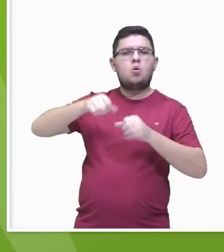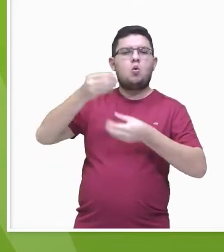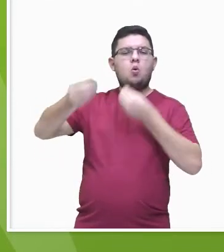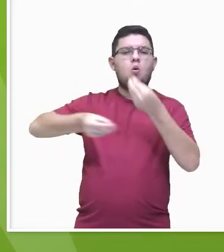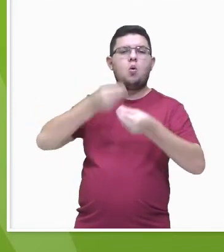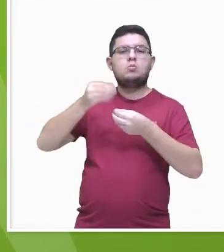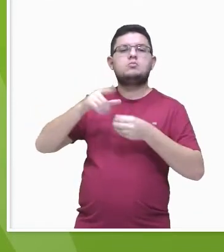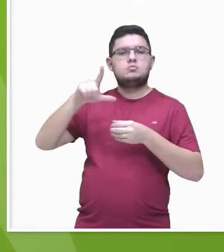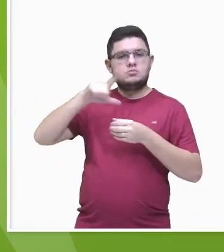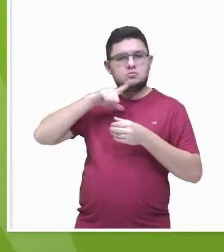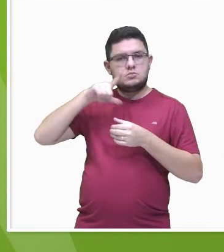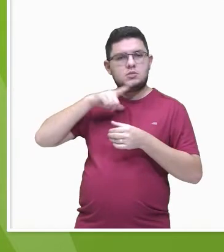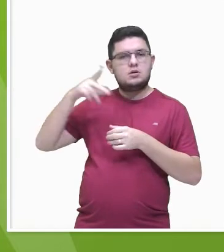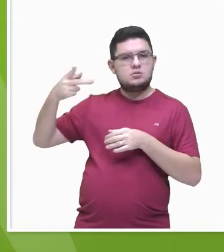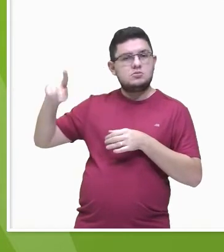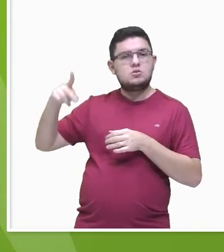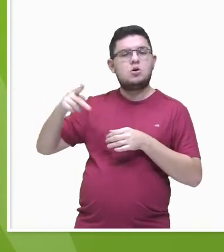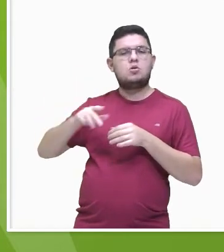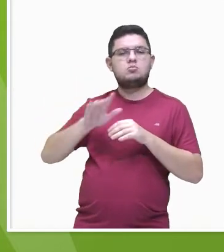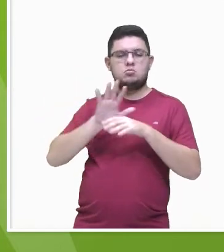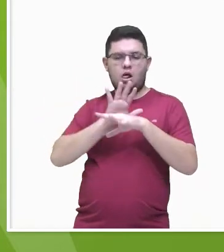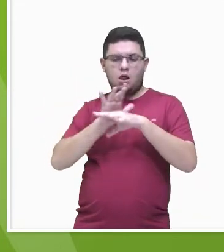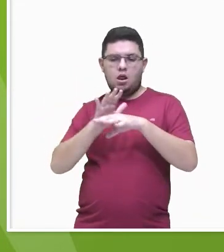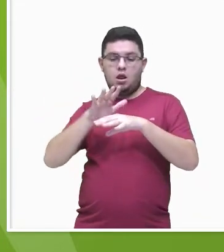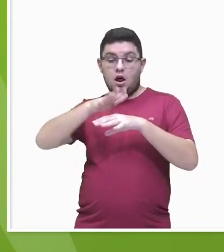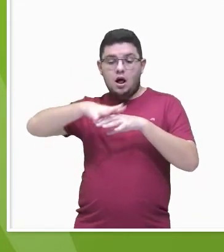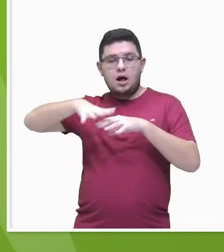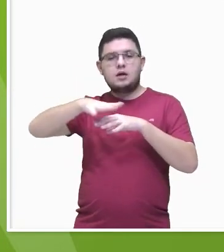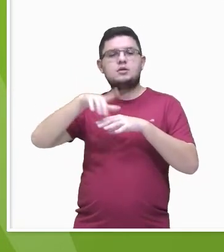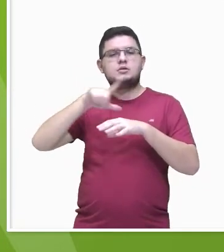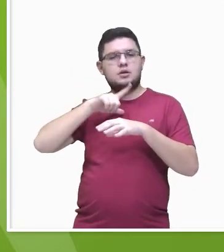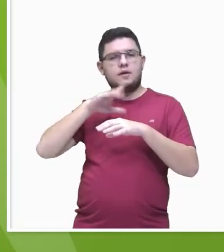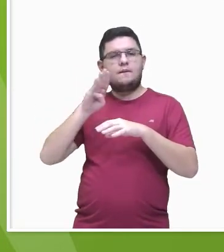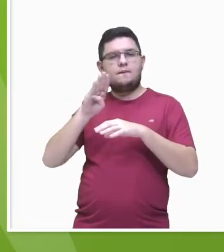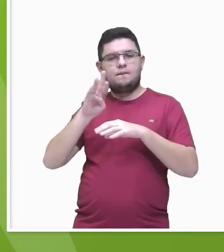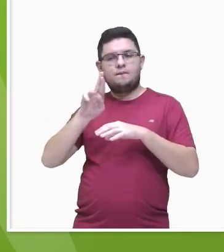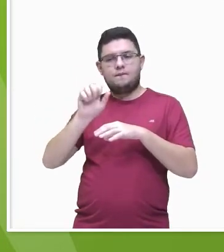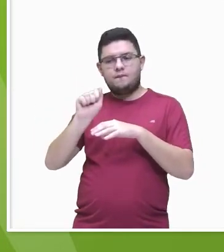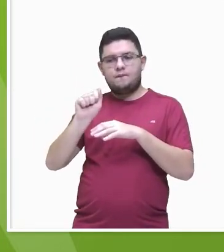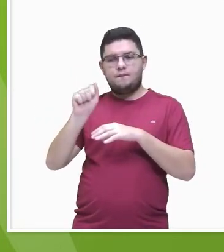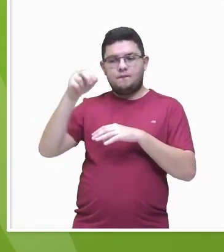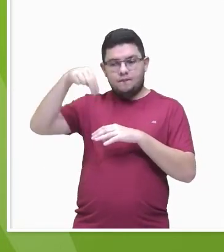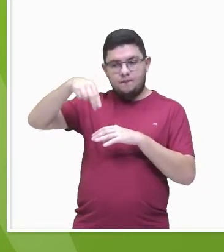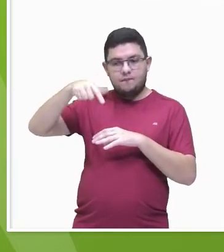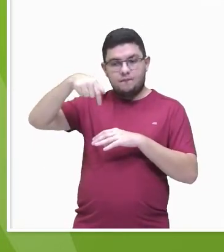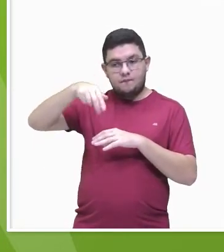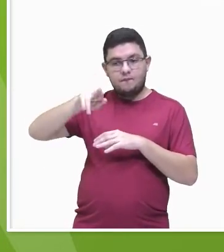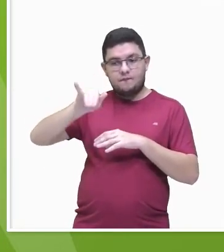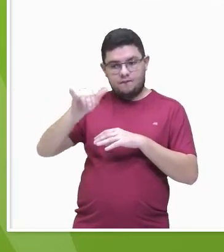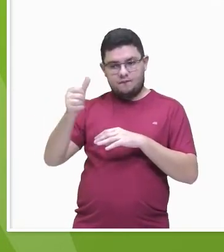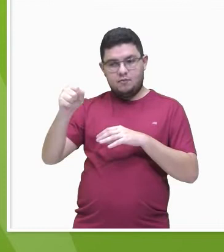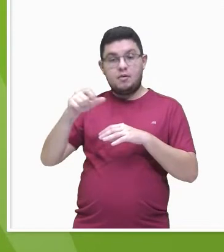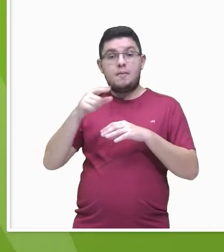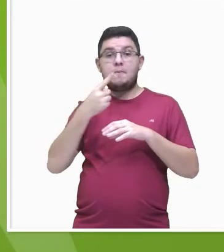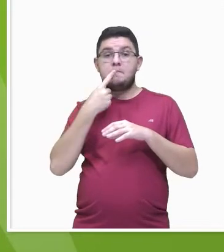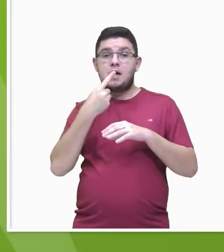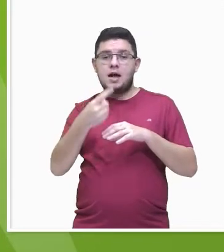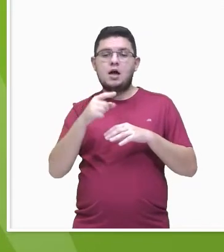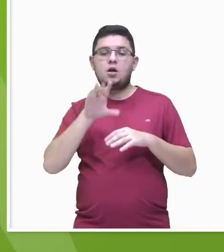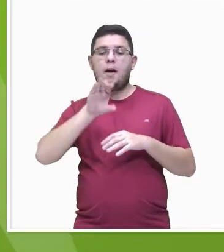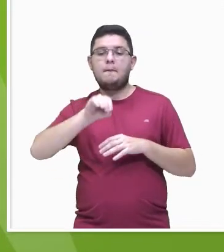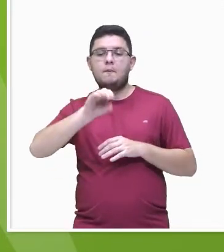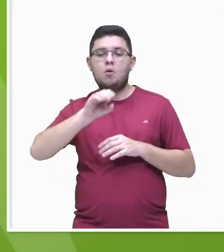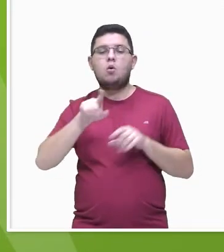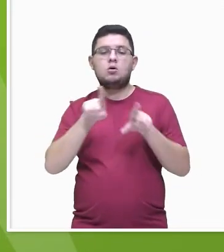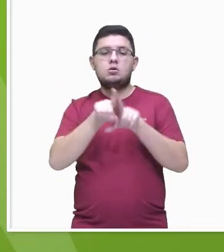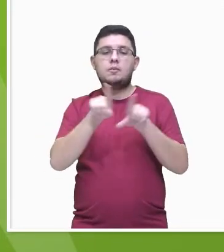pelas brânquias? Da mesma forma, os equinodermos. Eles possuem brânquias próximas à boca e também por toda a